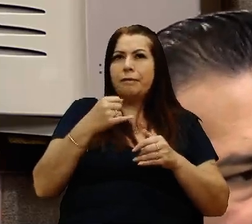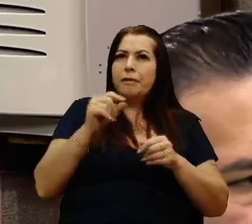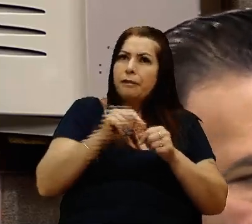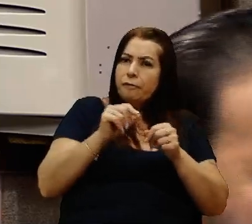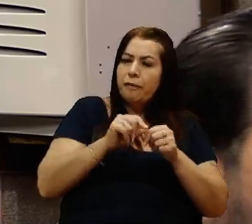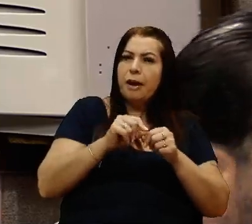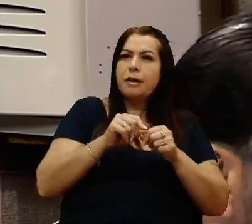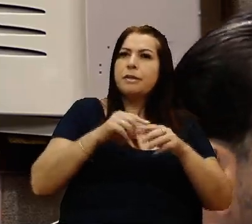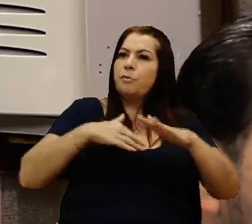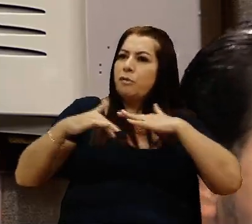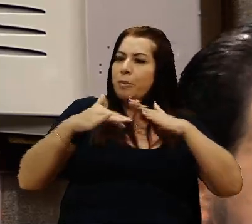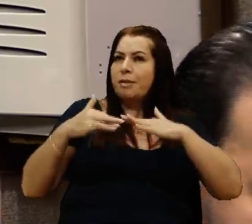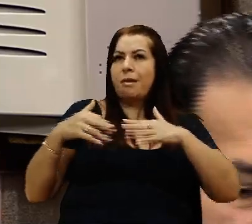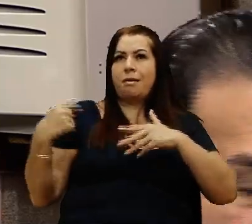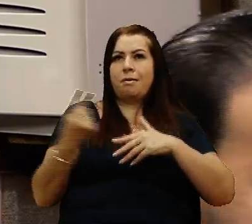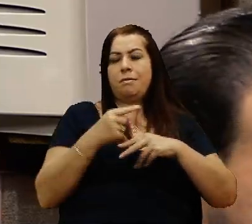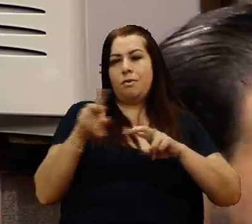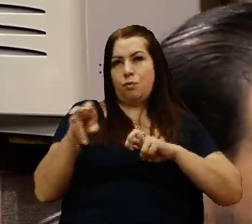a nossa